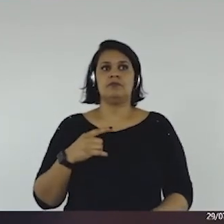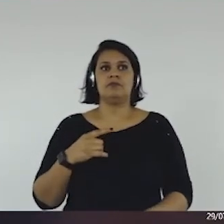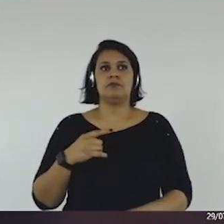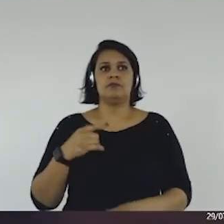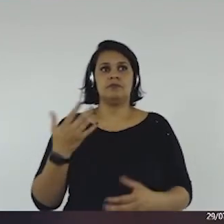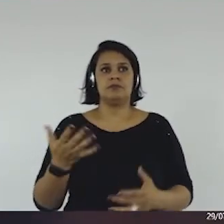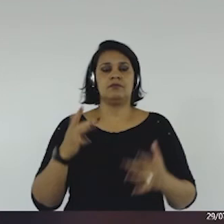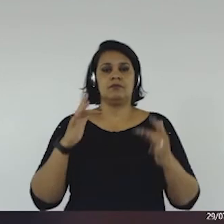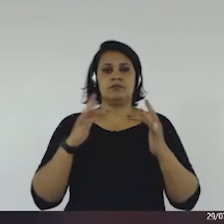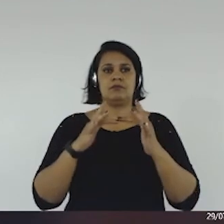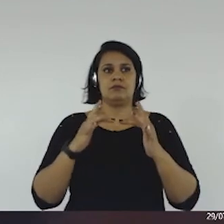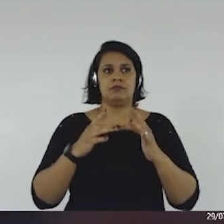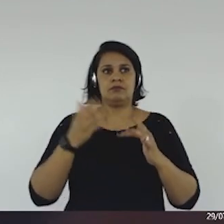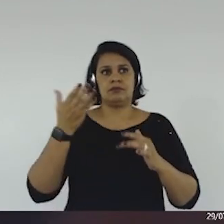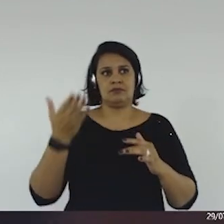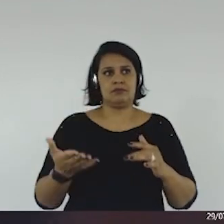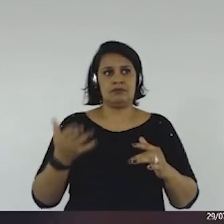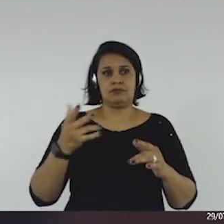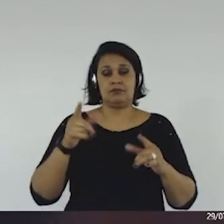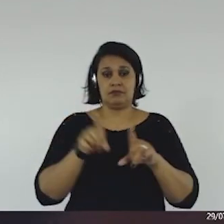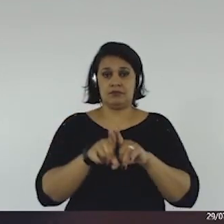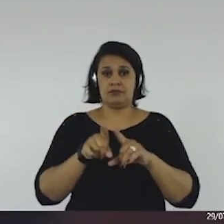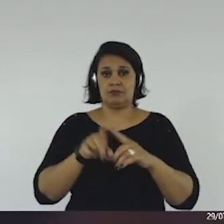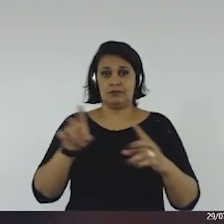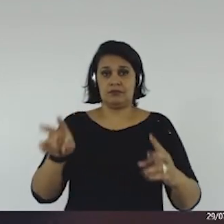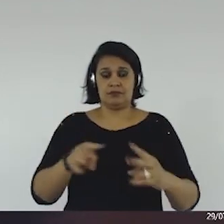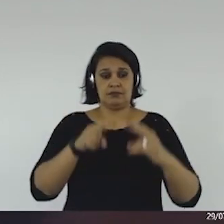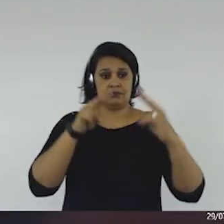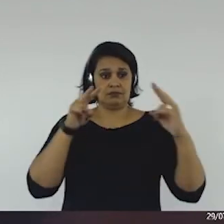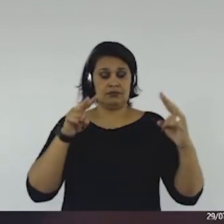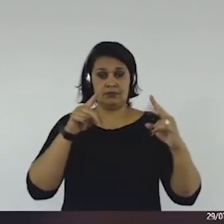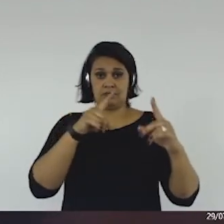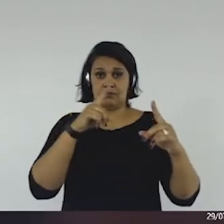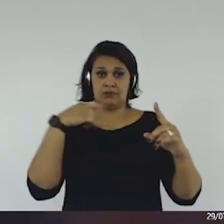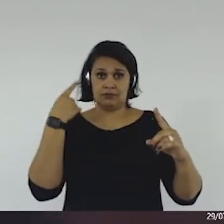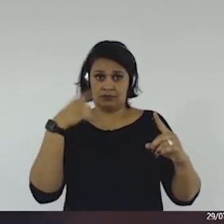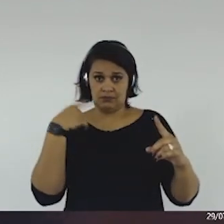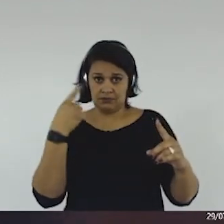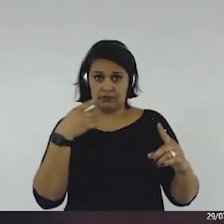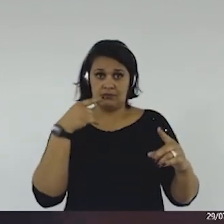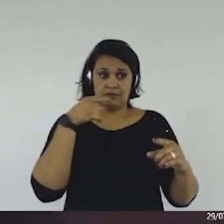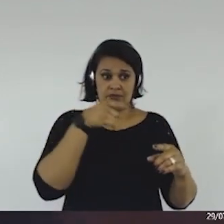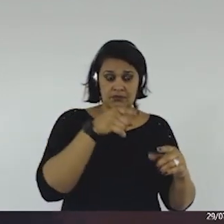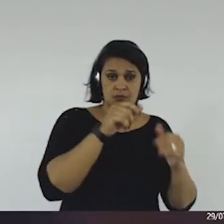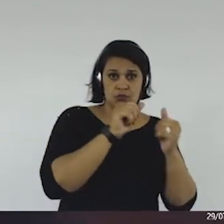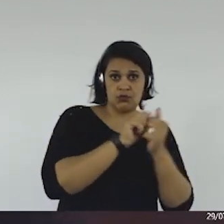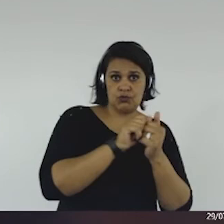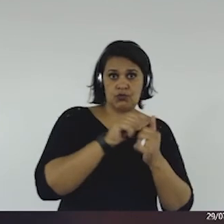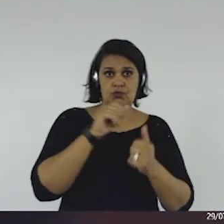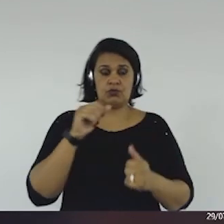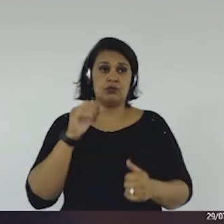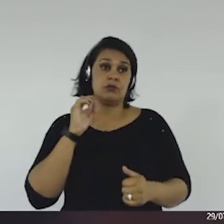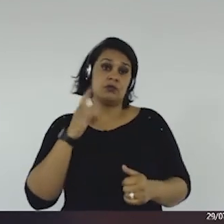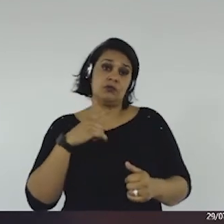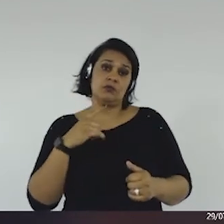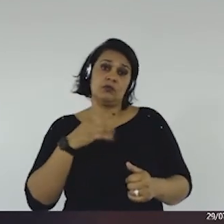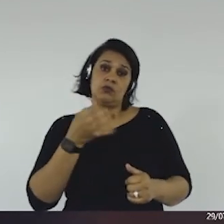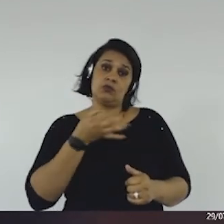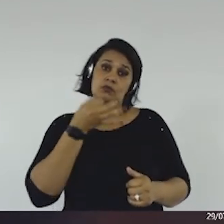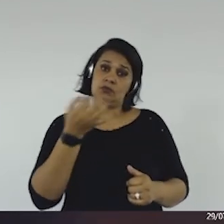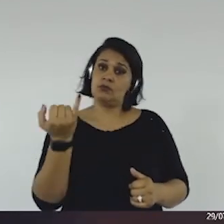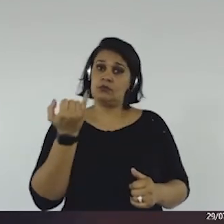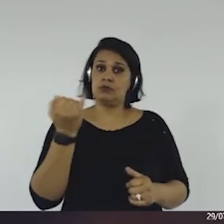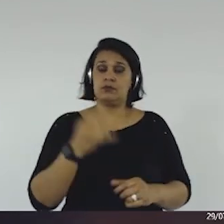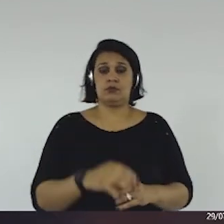e, sobretudo, que o árbitro tem com a parte. Porque, na verdade, e aqui eu encerro, eu tenho uma observação importante.